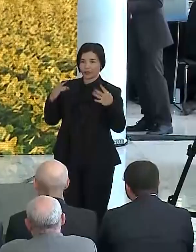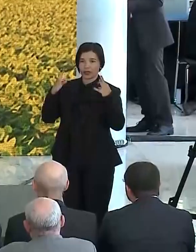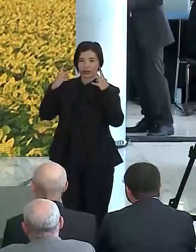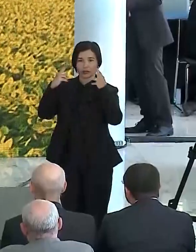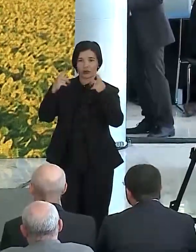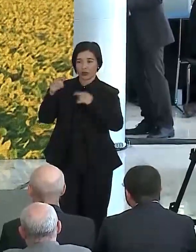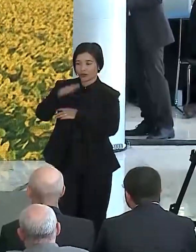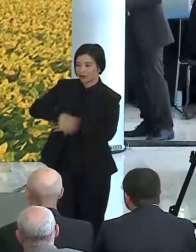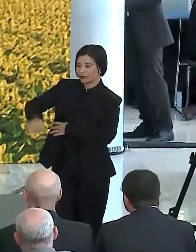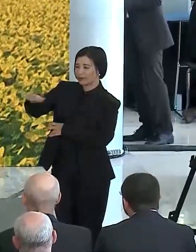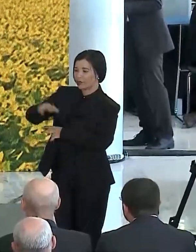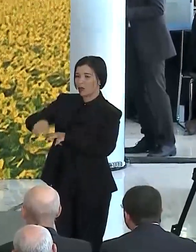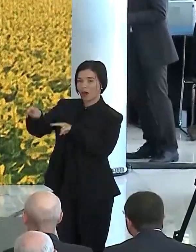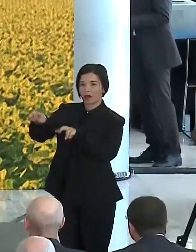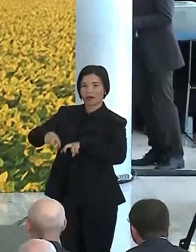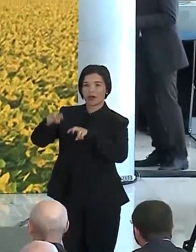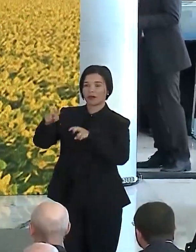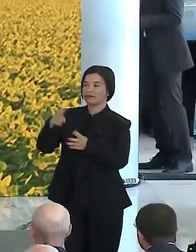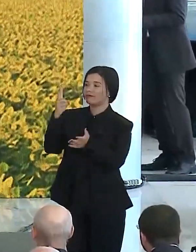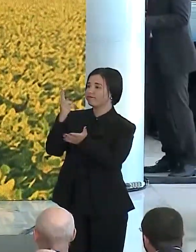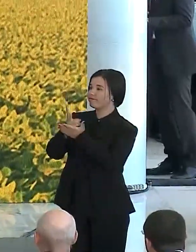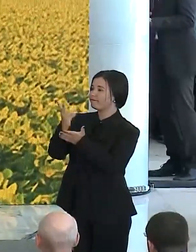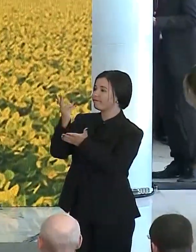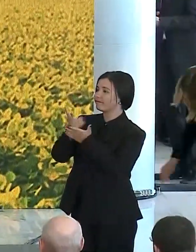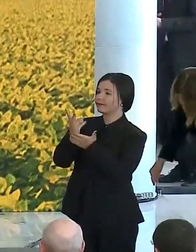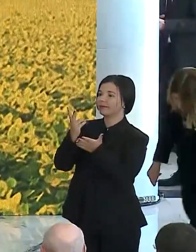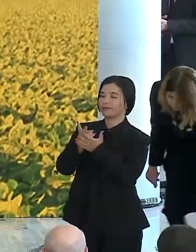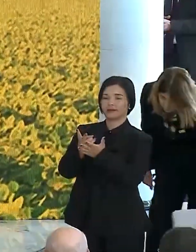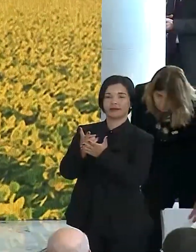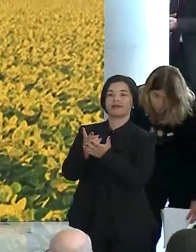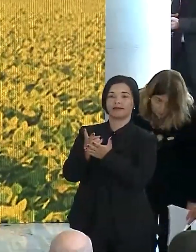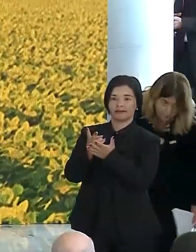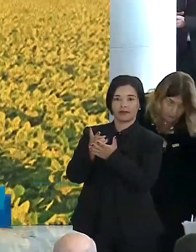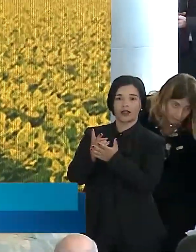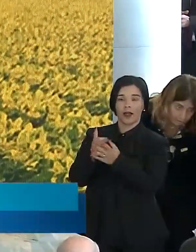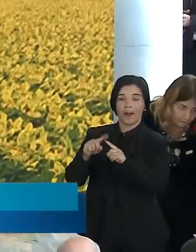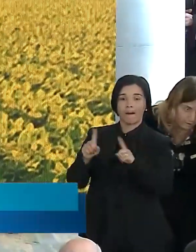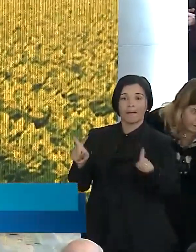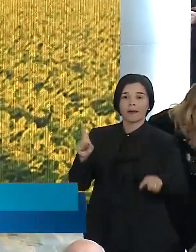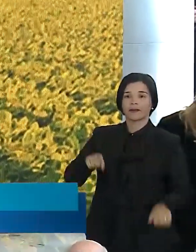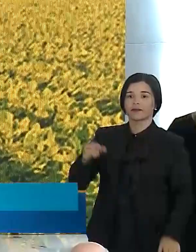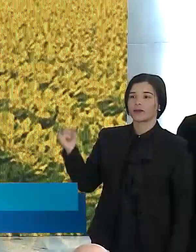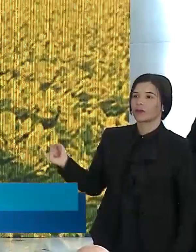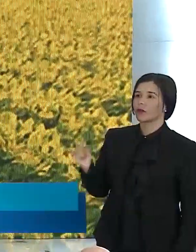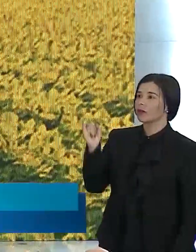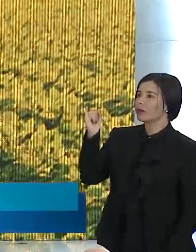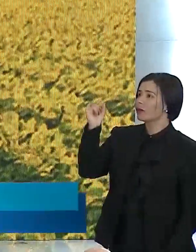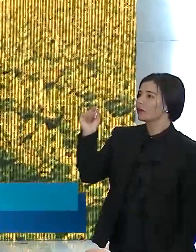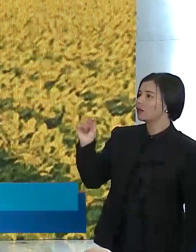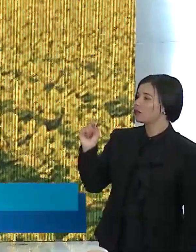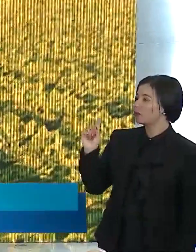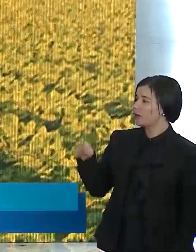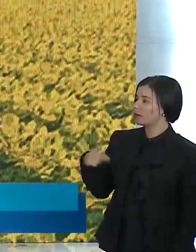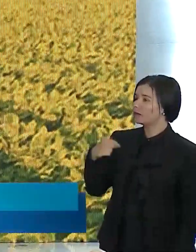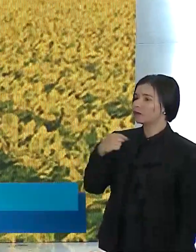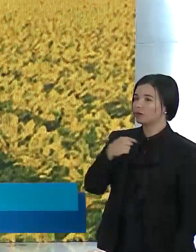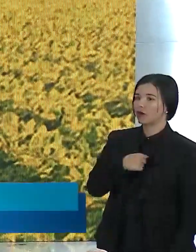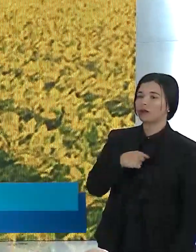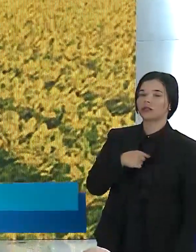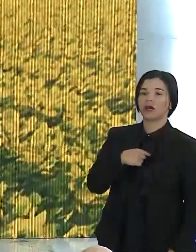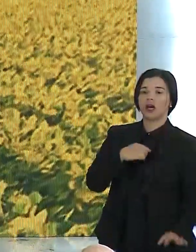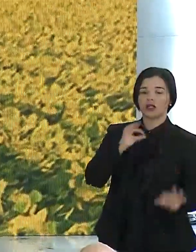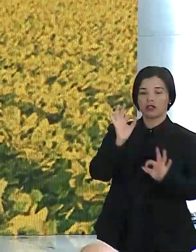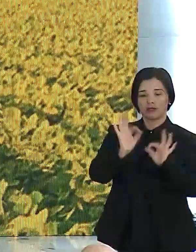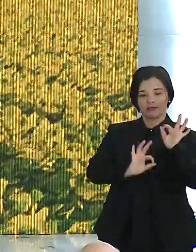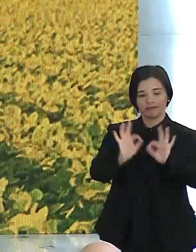práticas sustentáveis do mercado internacional. Vai ser muito importante, presidente, que a nossa produção se